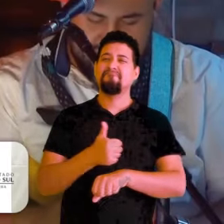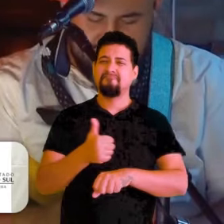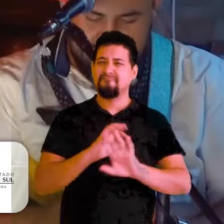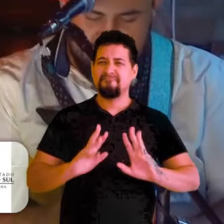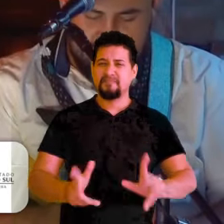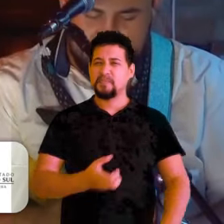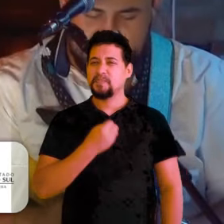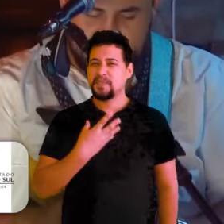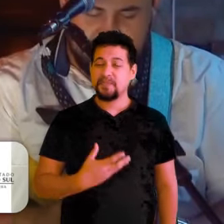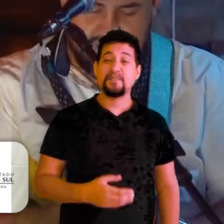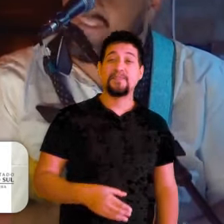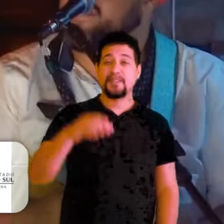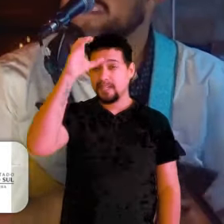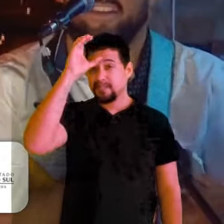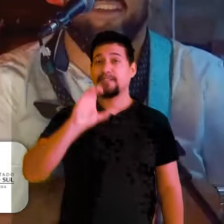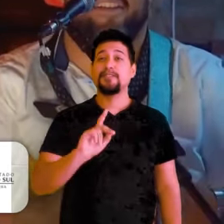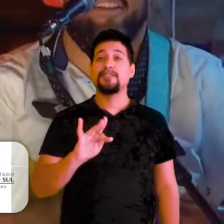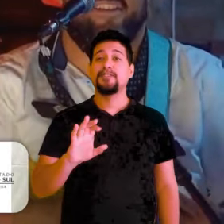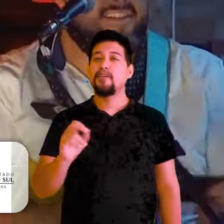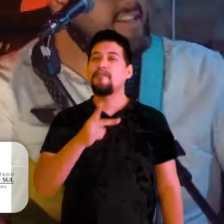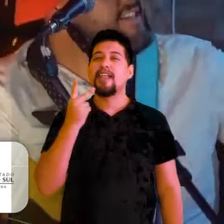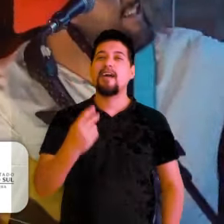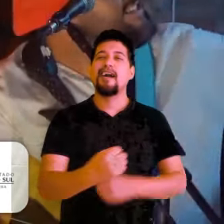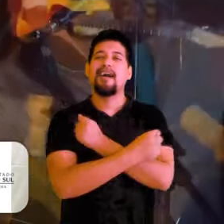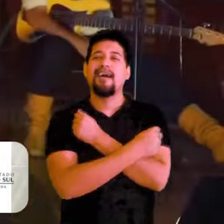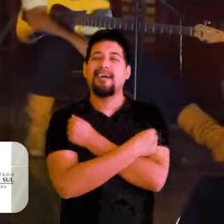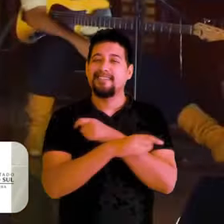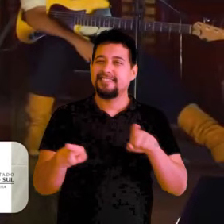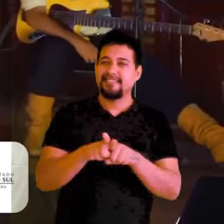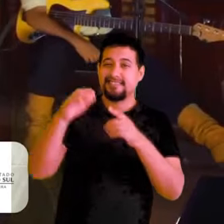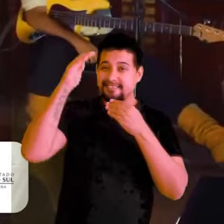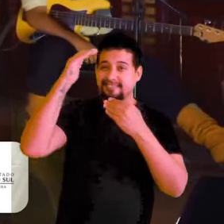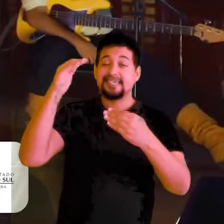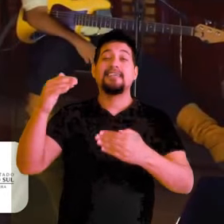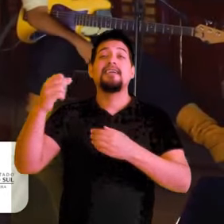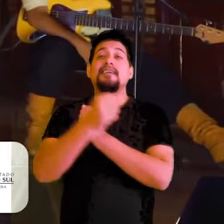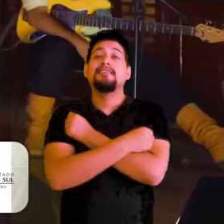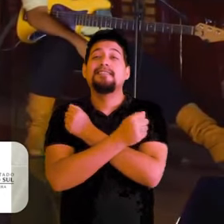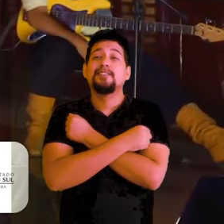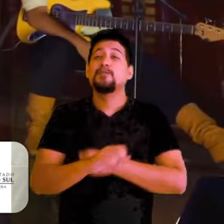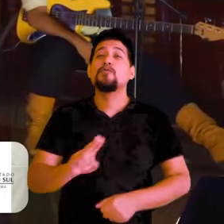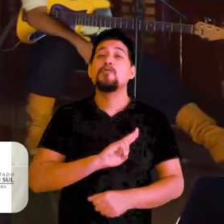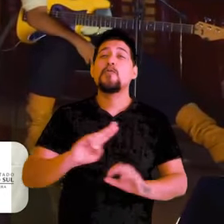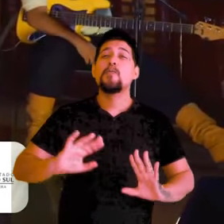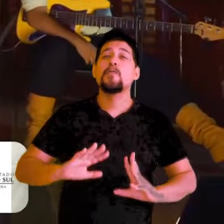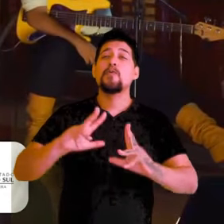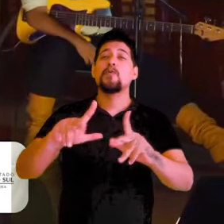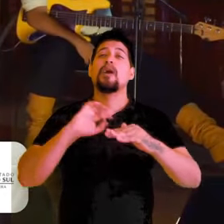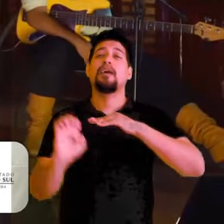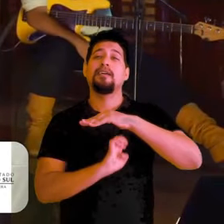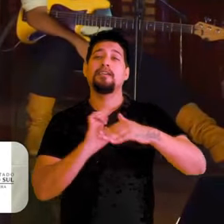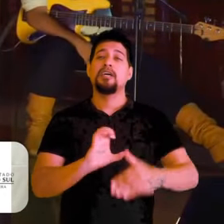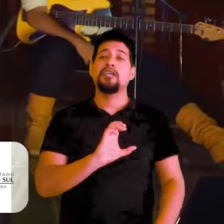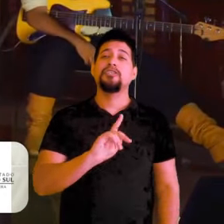Sagrizado, profissional. Terra de gente boa, Passo Fundo. Tio Chico, vou me meter um pouquinho nos abraços, nos agradecimentos. Quero mandar um abraço em nome de toda a